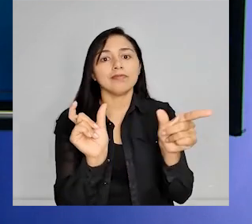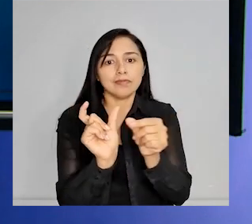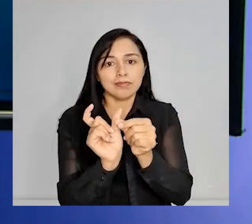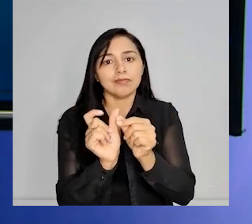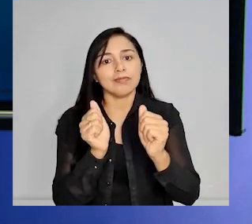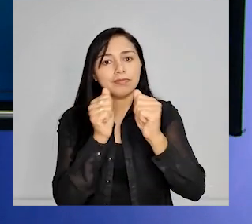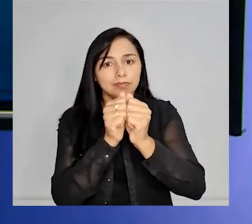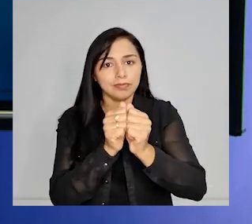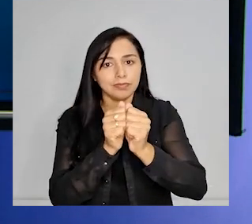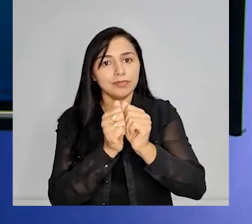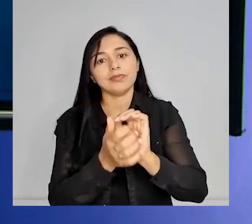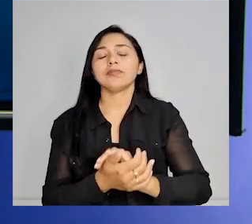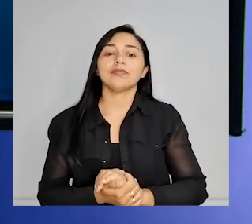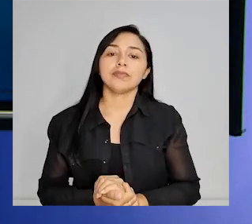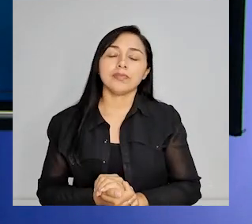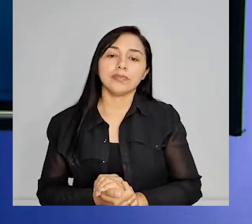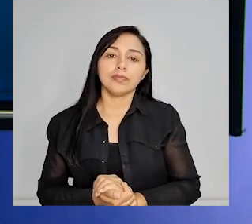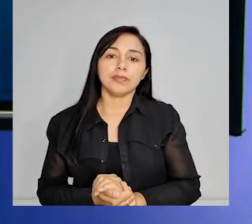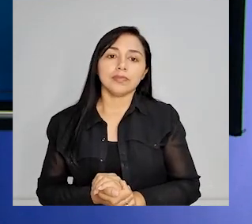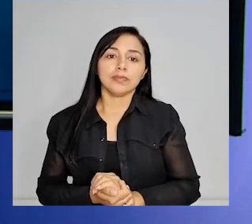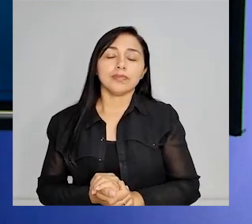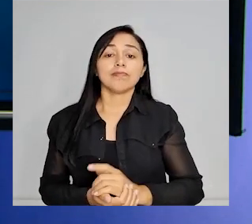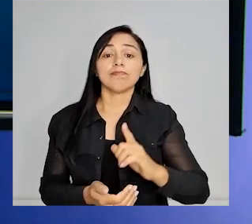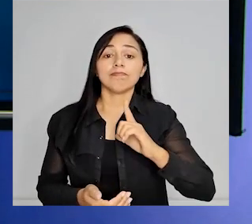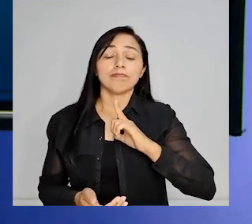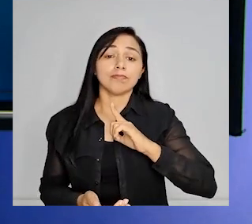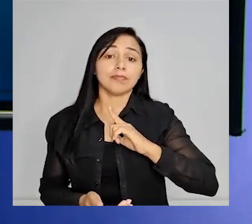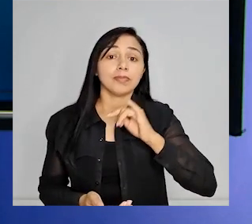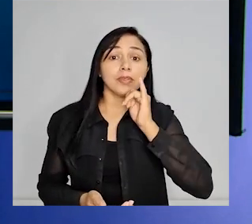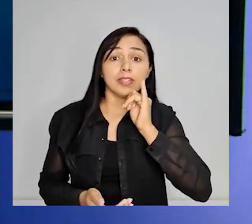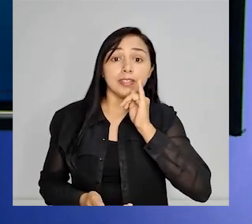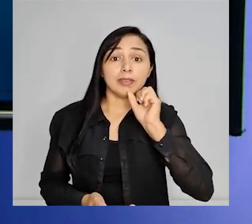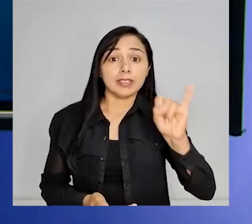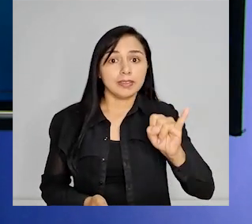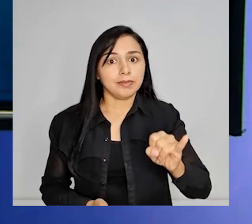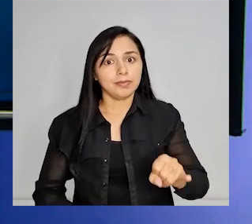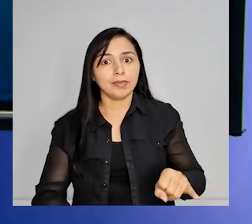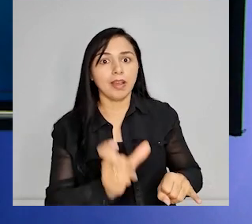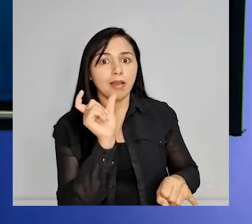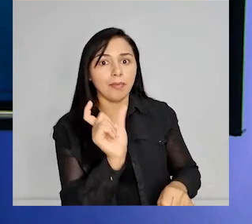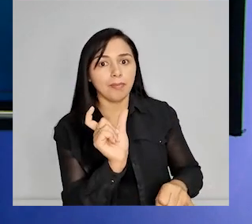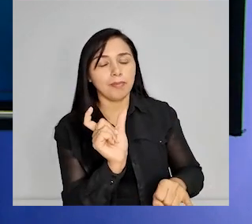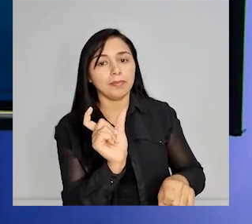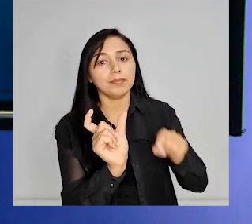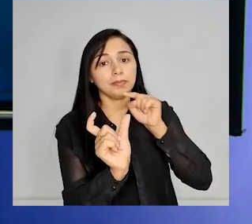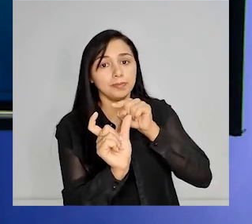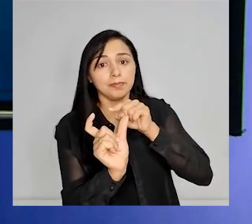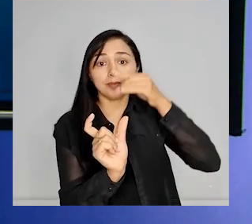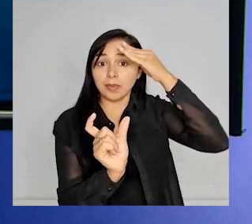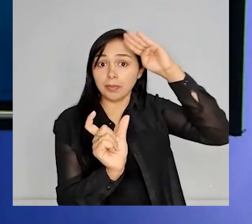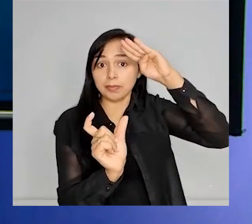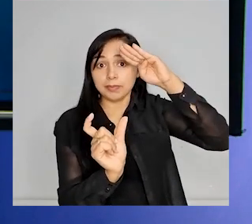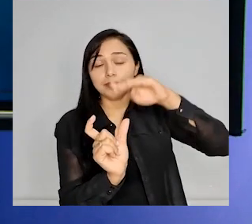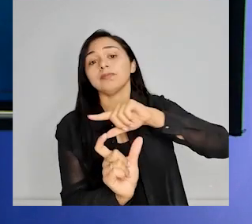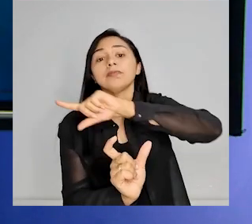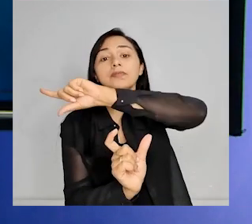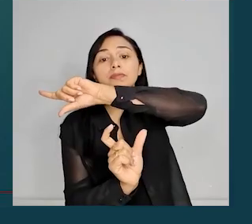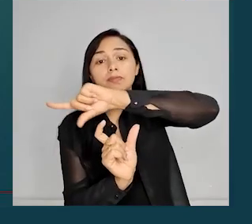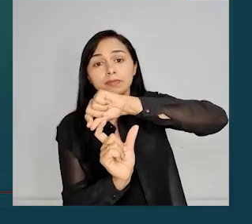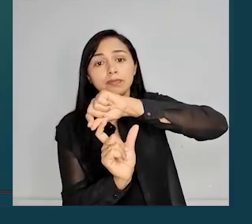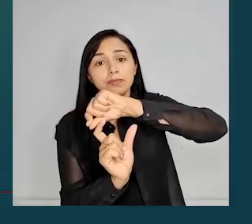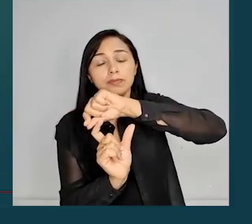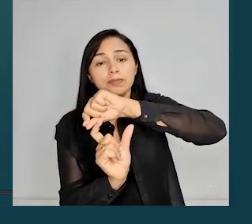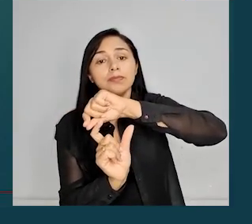A derivação prefixal e sufixal existe quando um prefixo e um sufixo são acrescentados à palavra